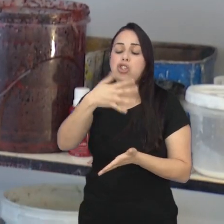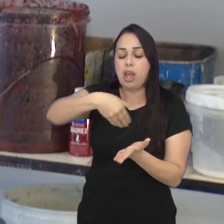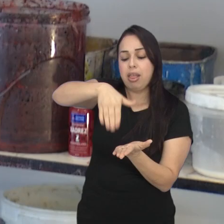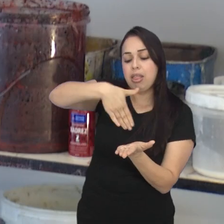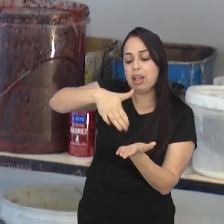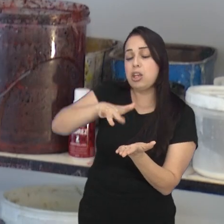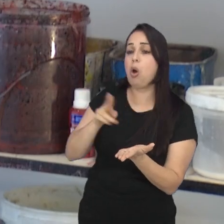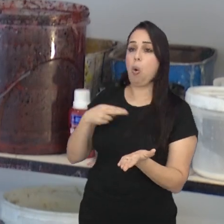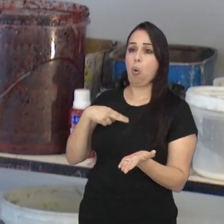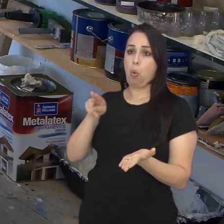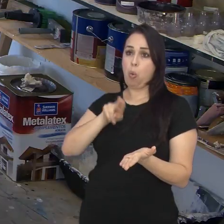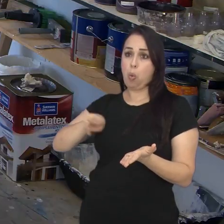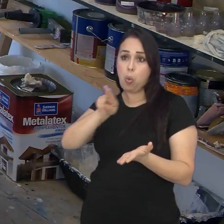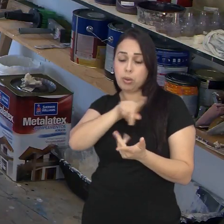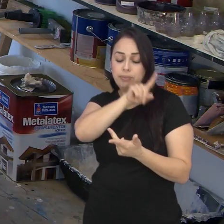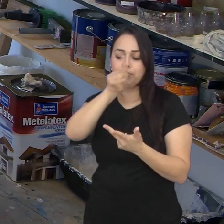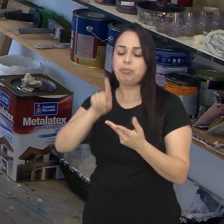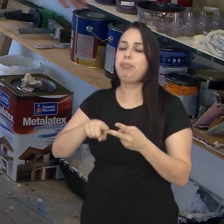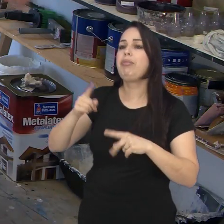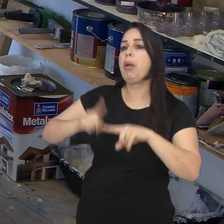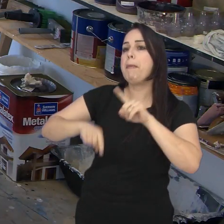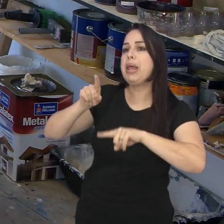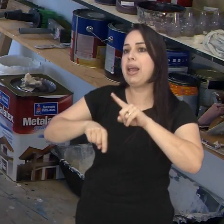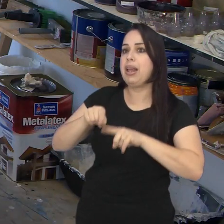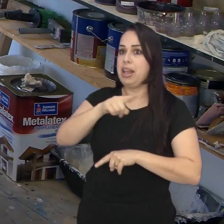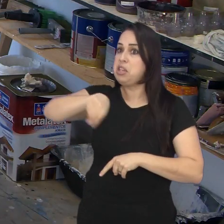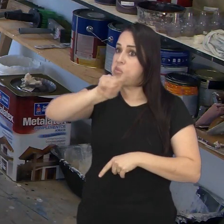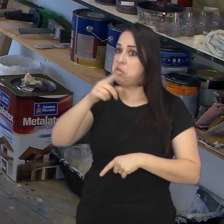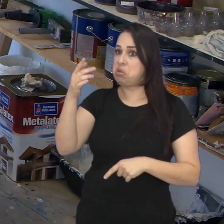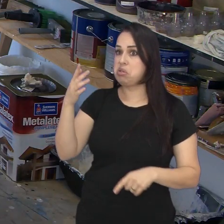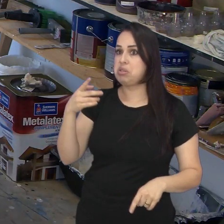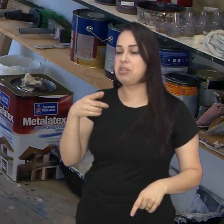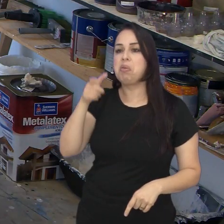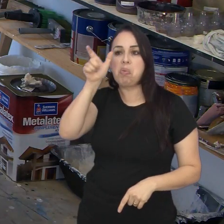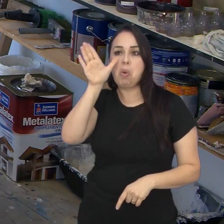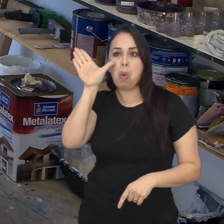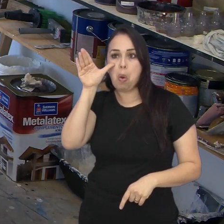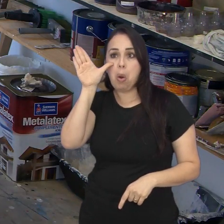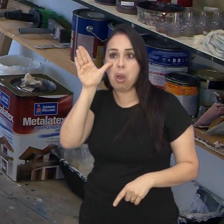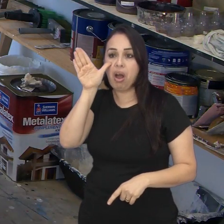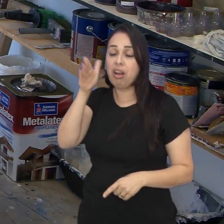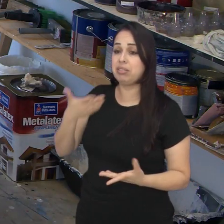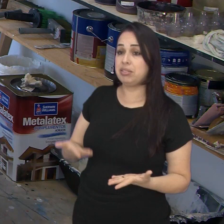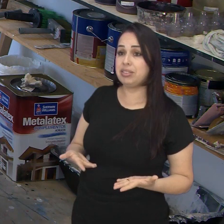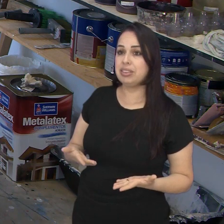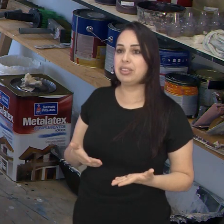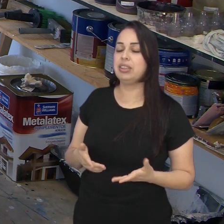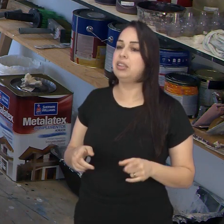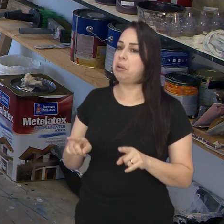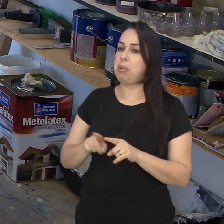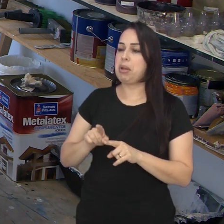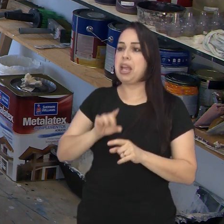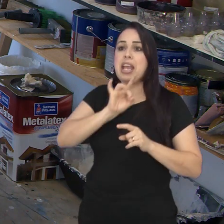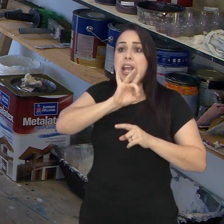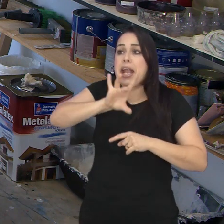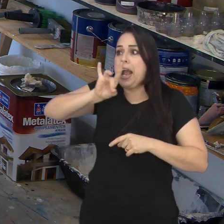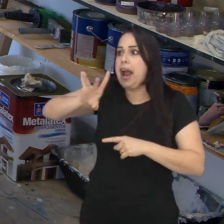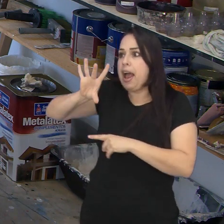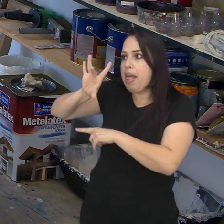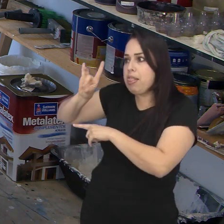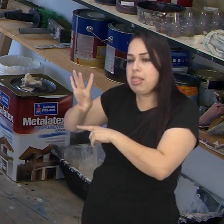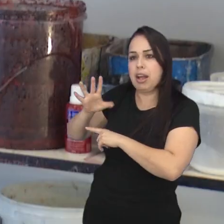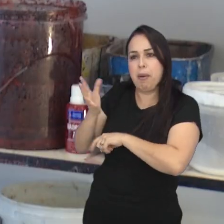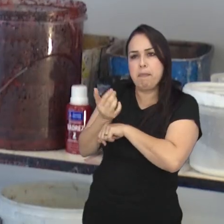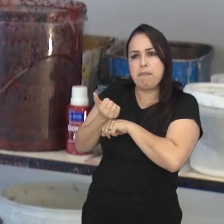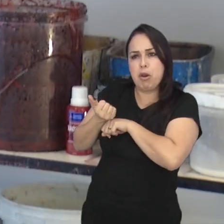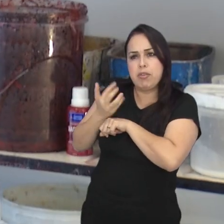uso, qual é o meu material, a pessoa tem curiosidade, né? E cada artista tem uma forma